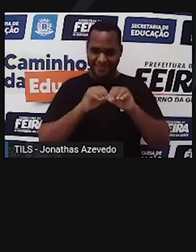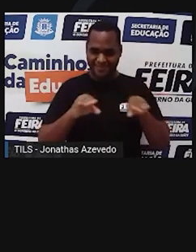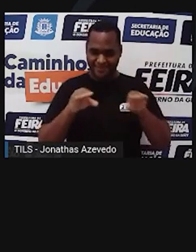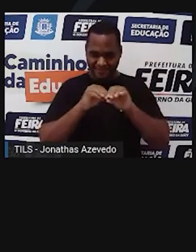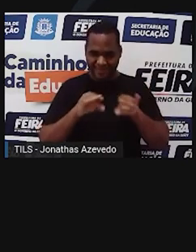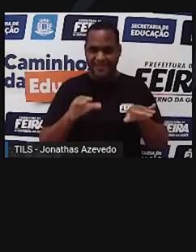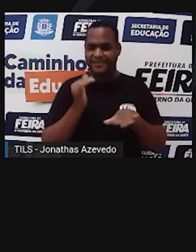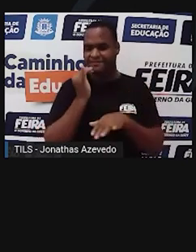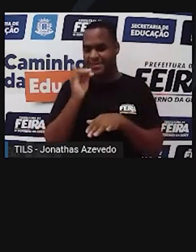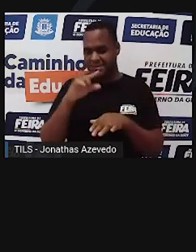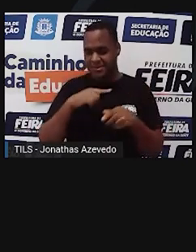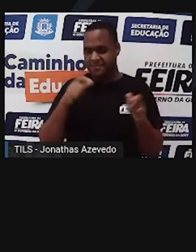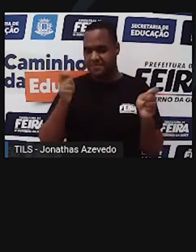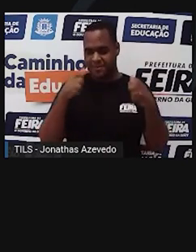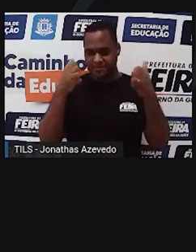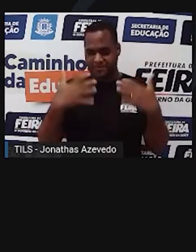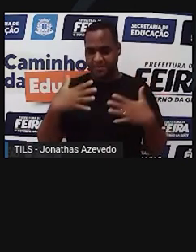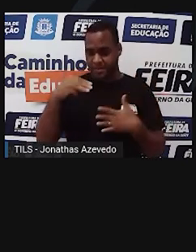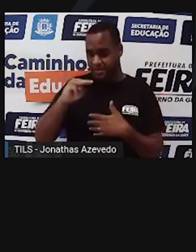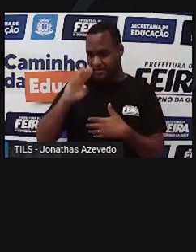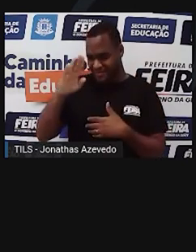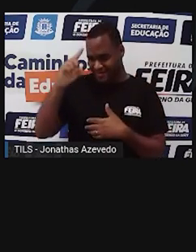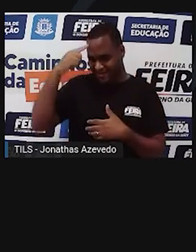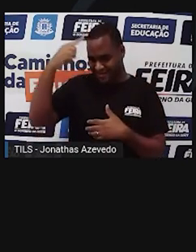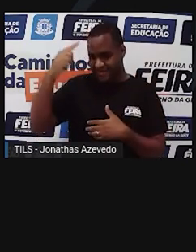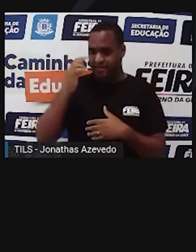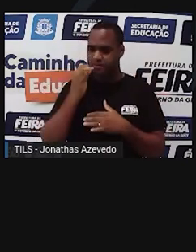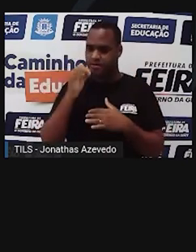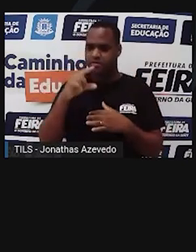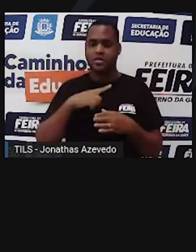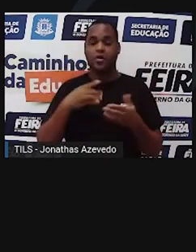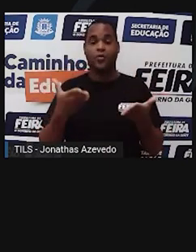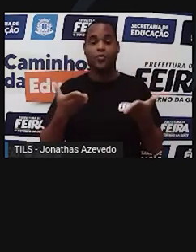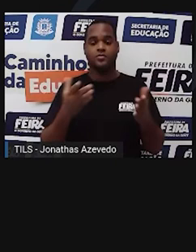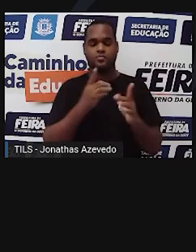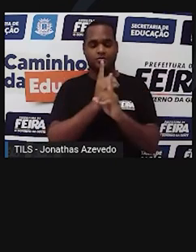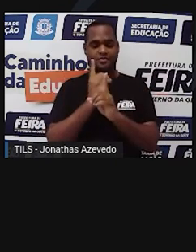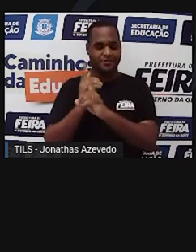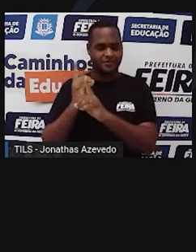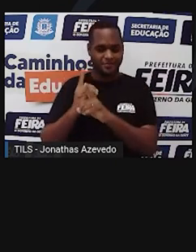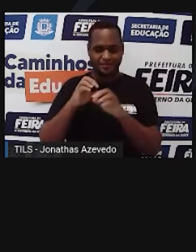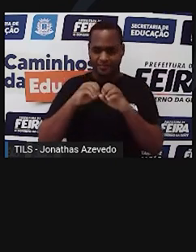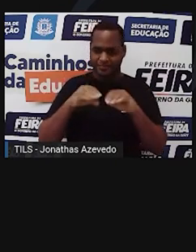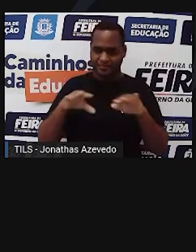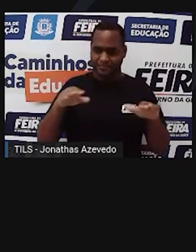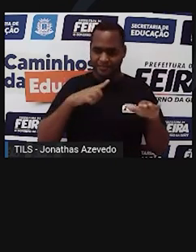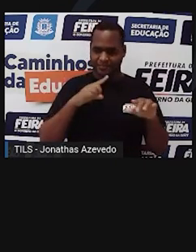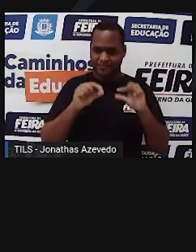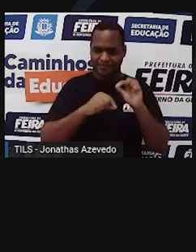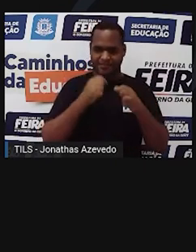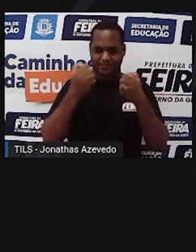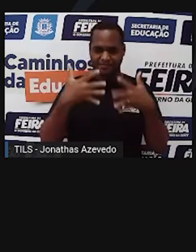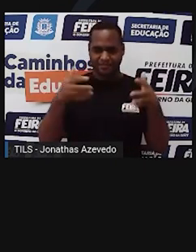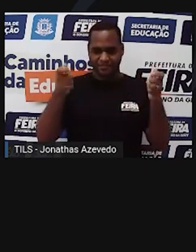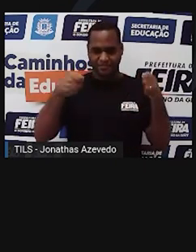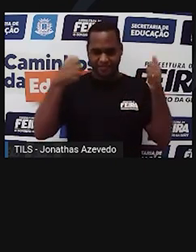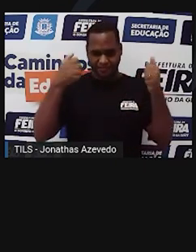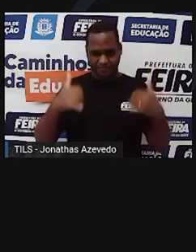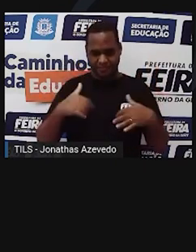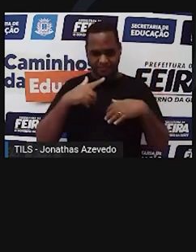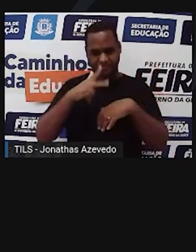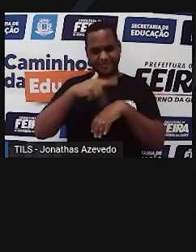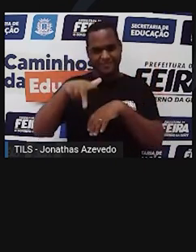maior produção de megawatts de energia. E, hoje em dia, a transmissão alcança praticamente a extensão de um país